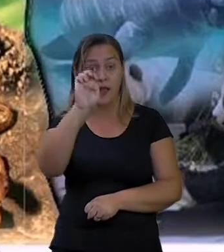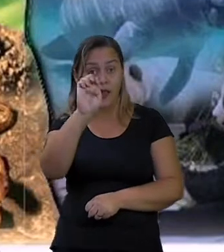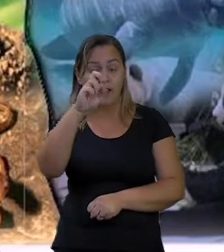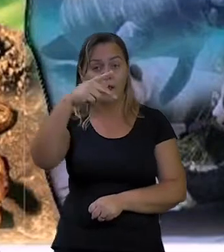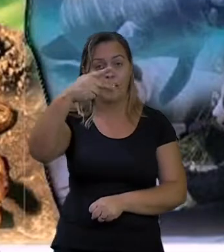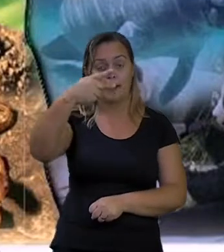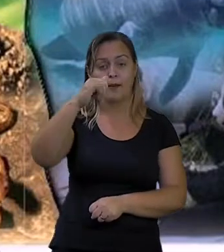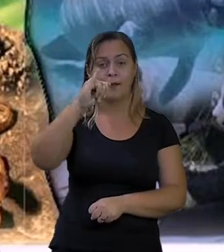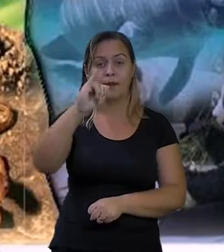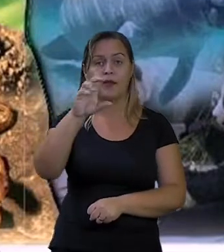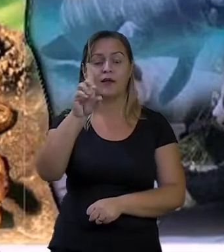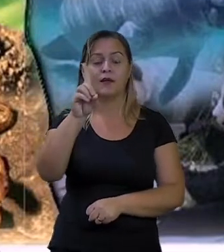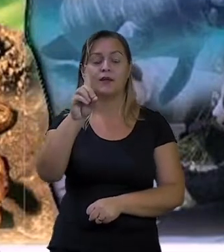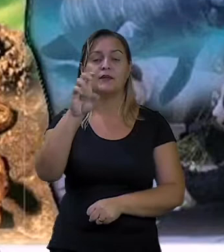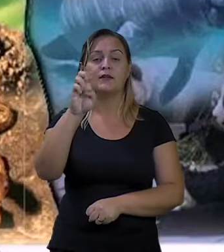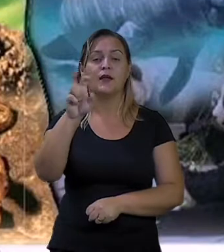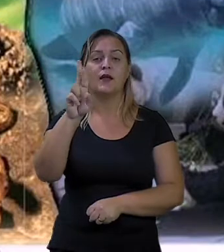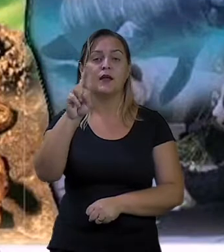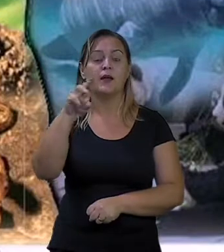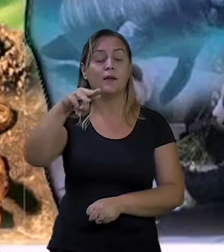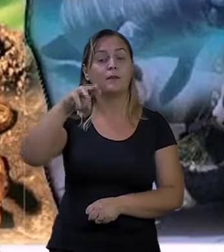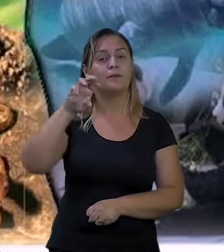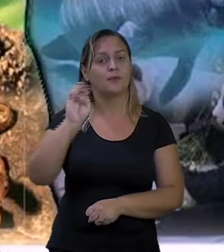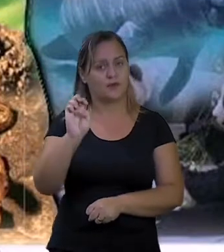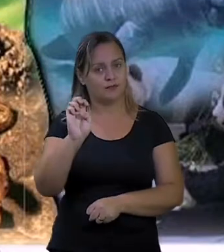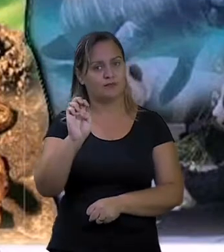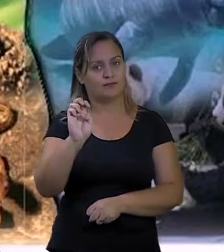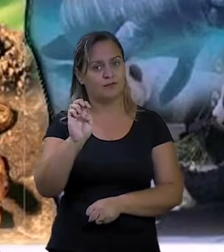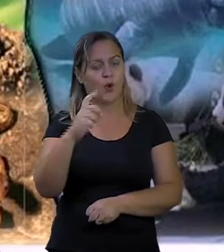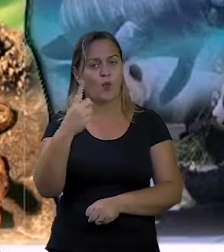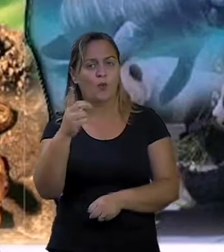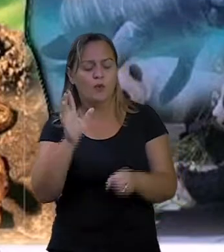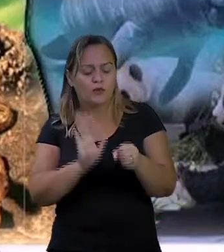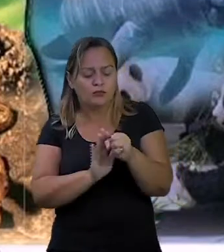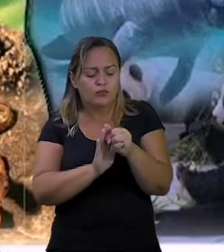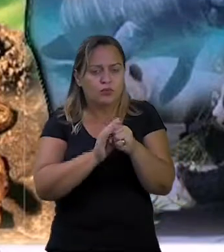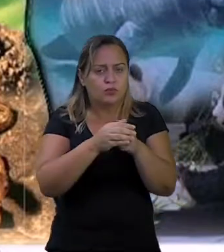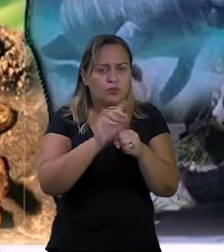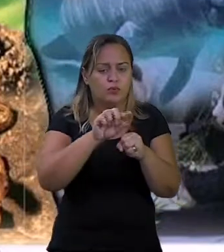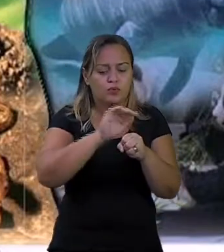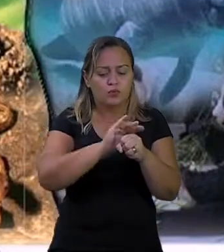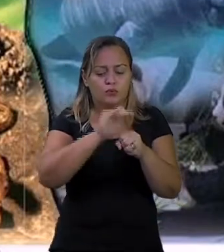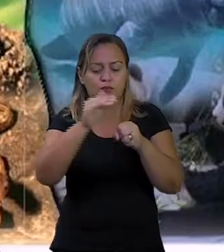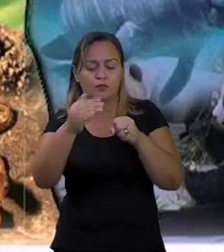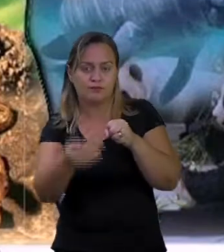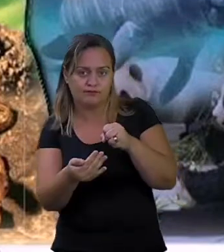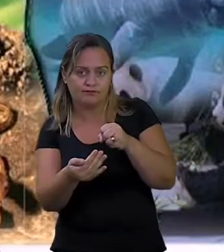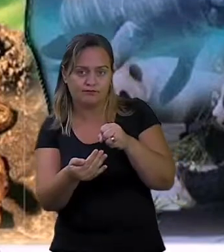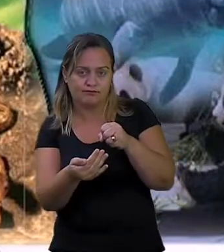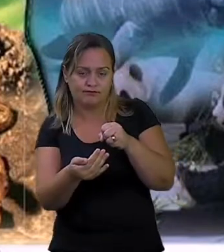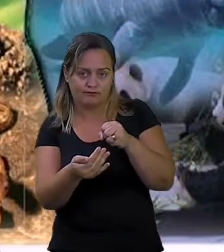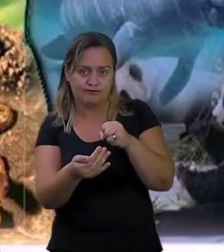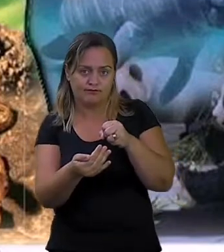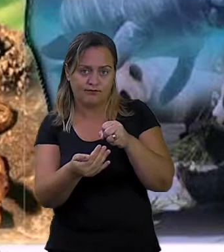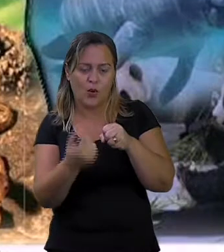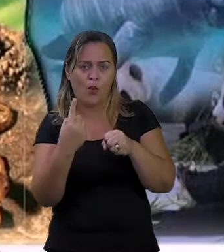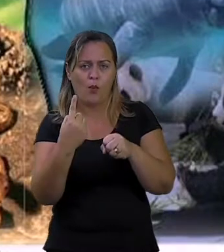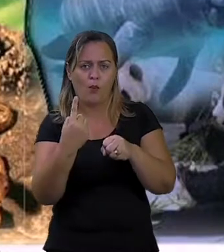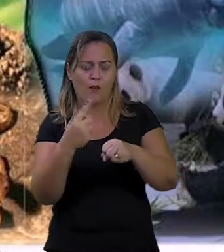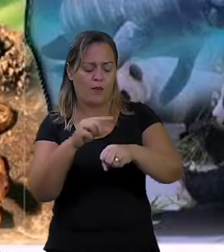interna. A epiderme, ela é externa. É essa pele que a gente consegue